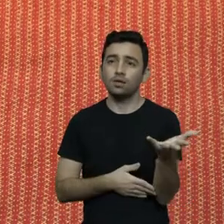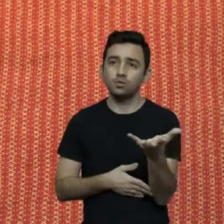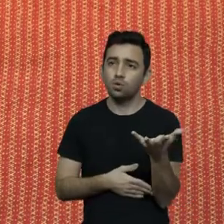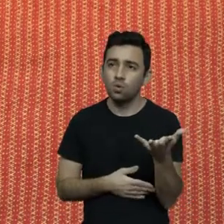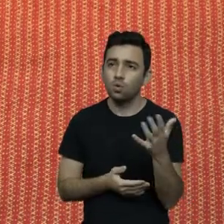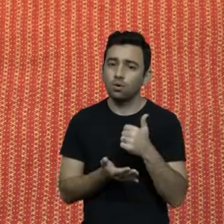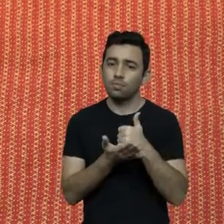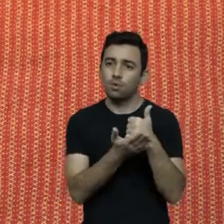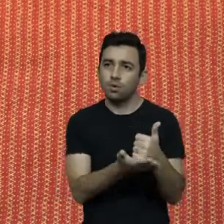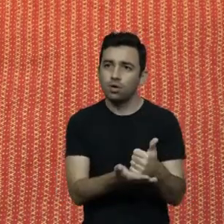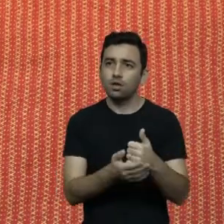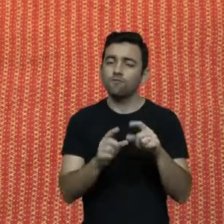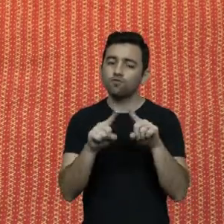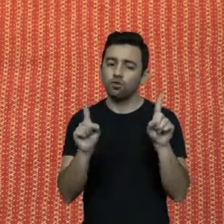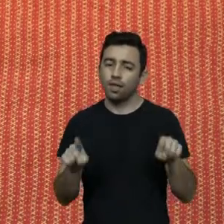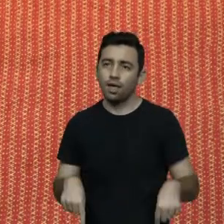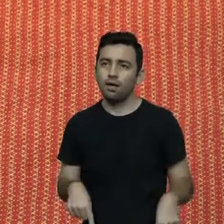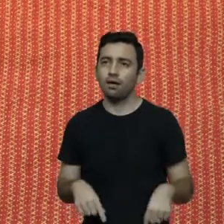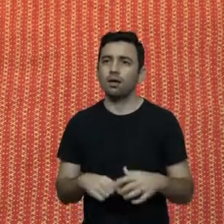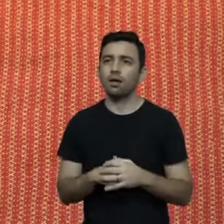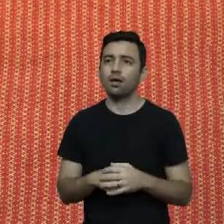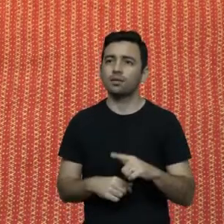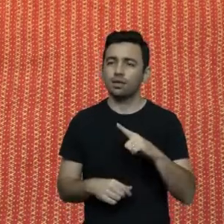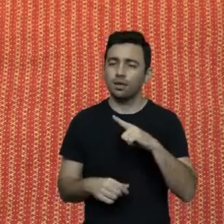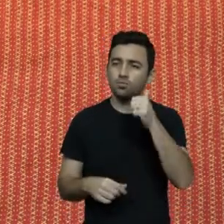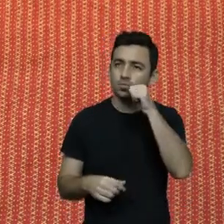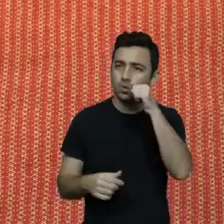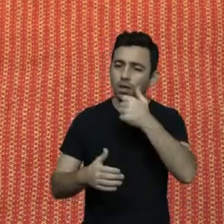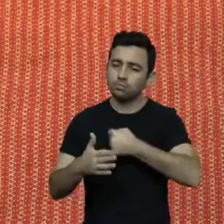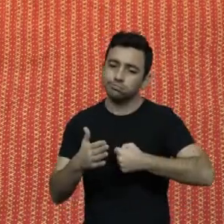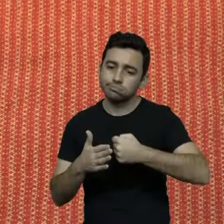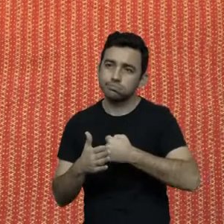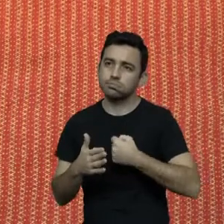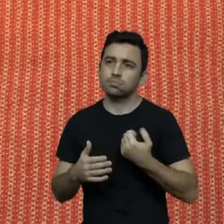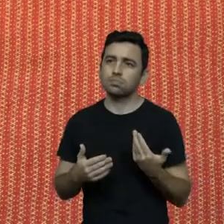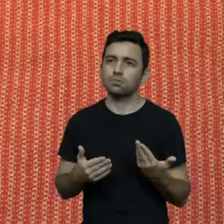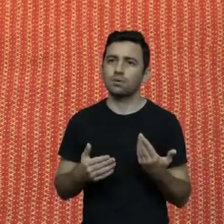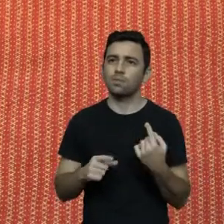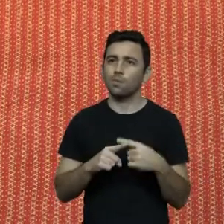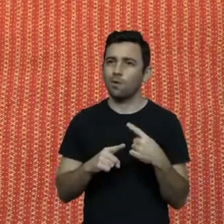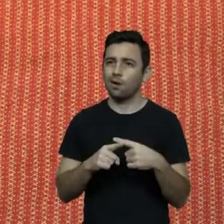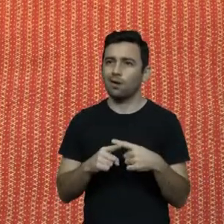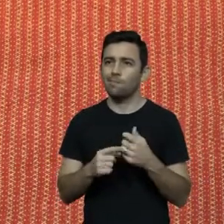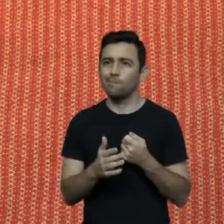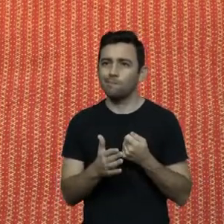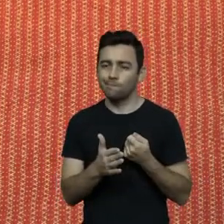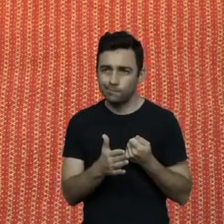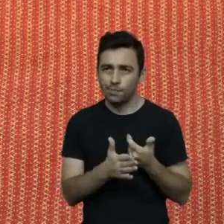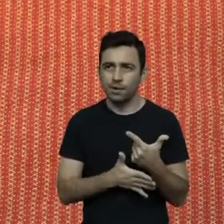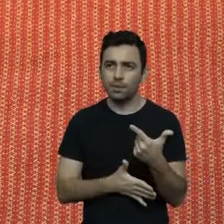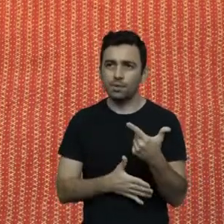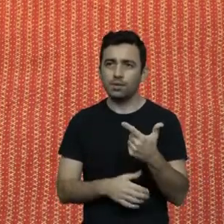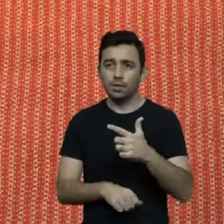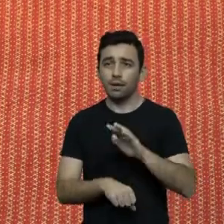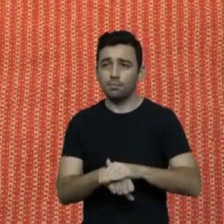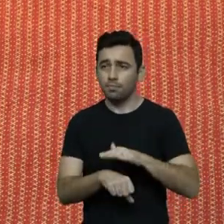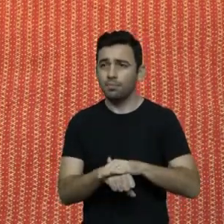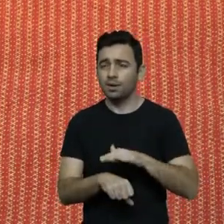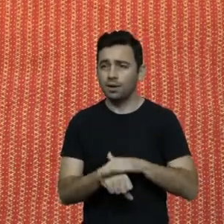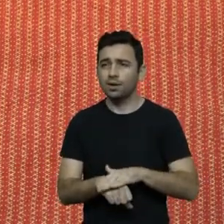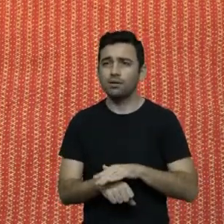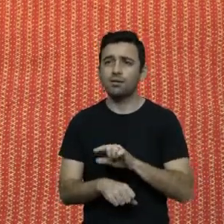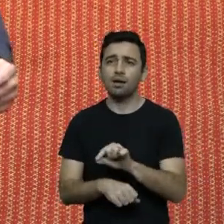beneficiado é o funcionário a cozinheira lá atrás porque o pagamento deles é de vindo do